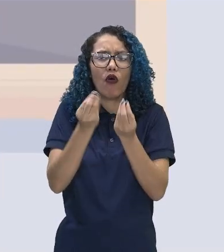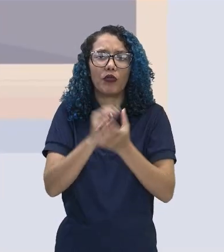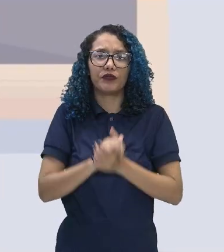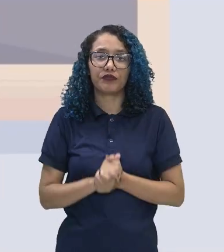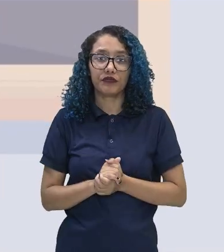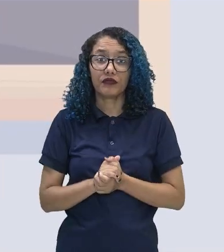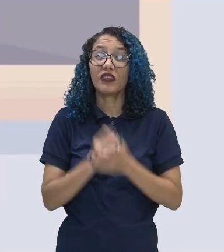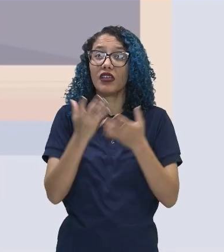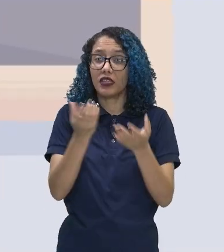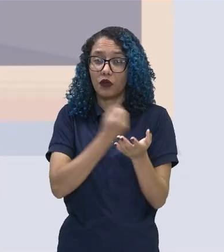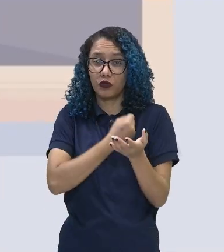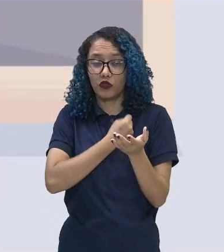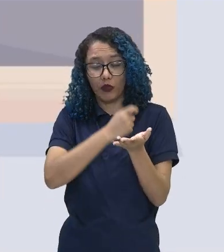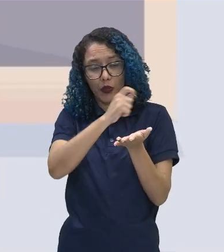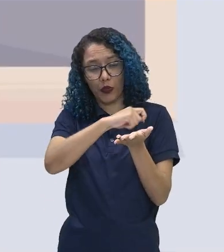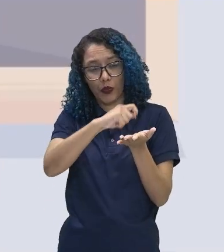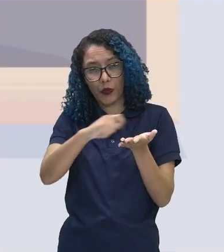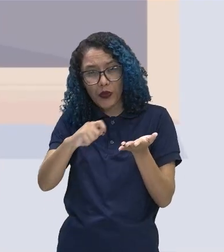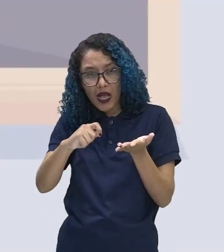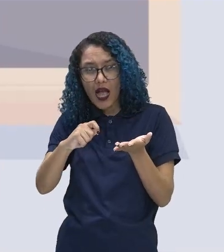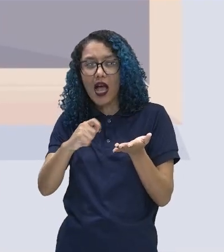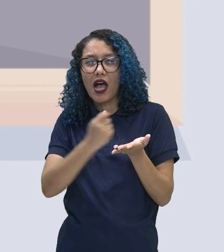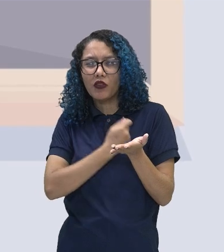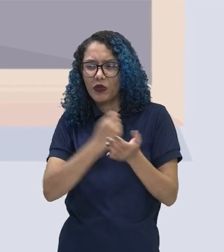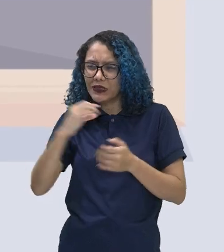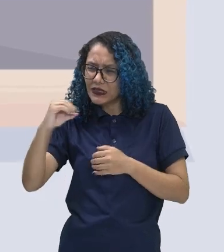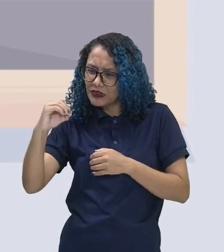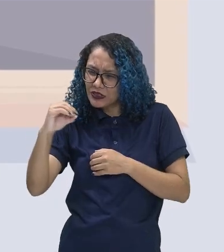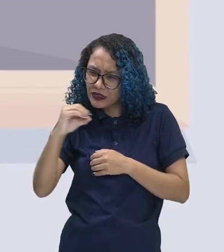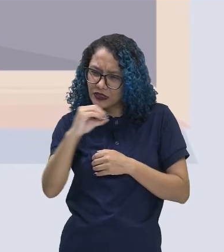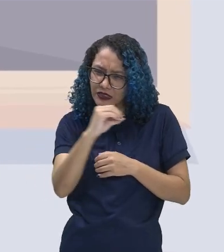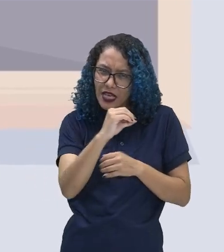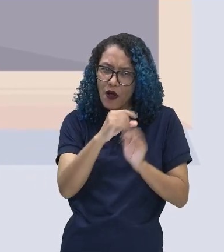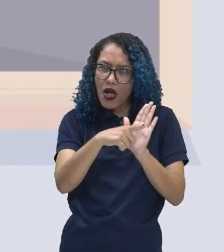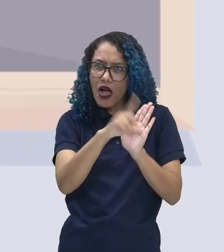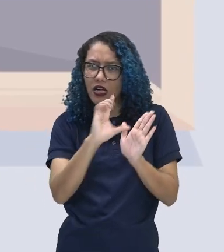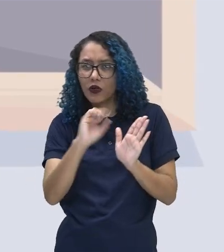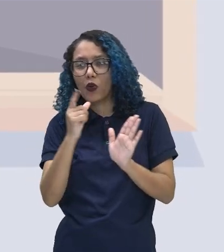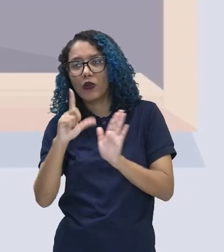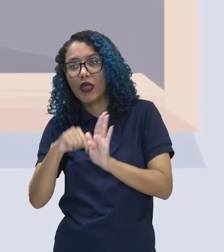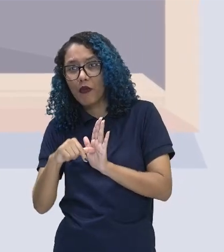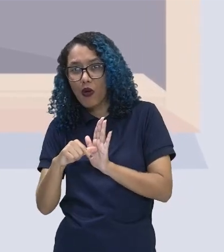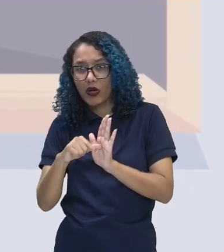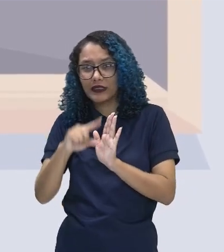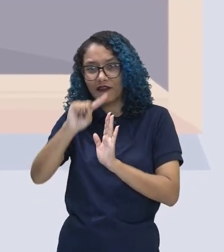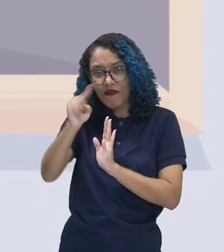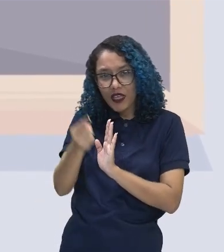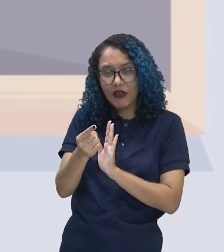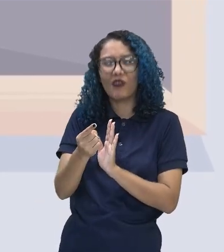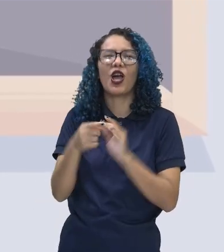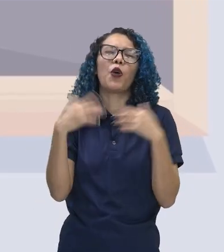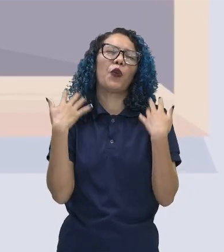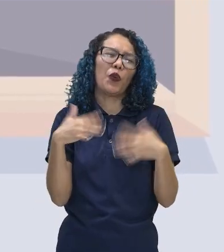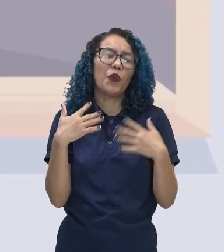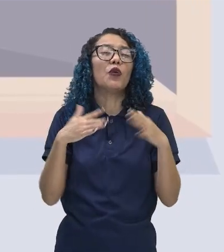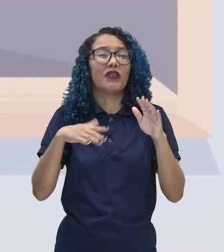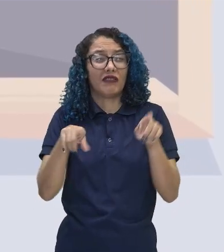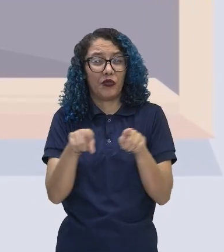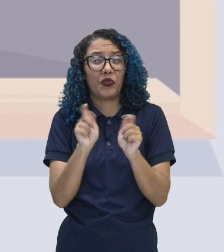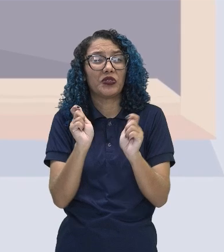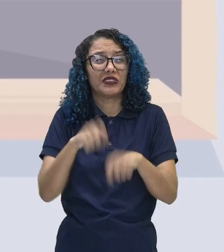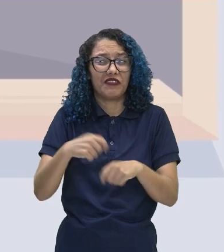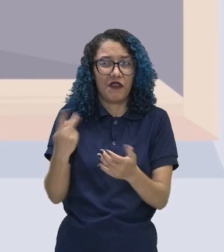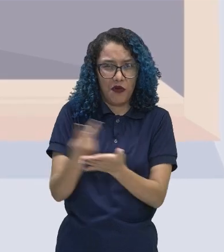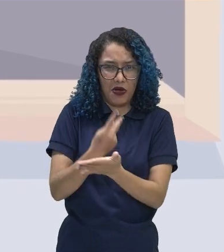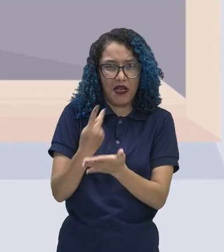Escrever números com muitos zeros, seja antes ou depois da vírgula, é trabalhoso e pode levar a erros. Imagine